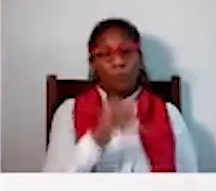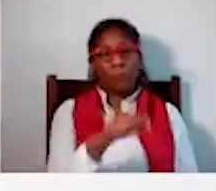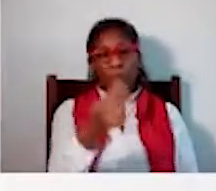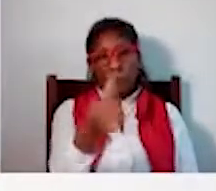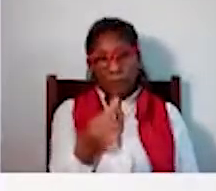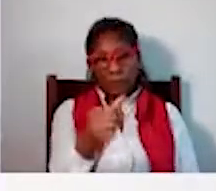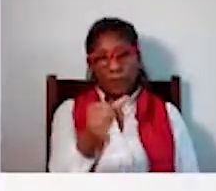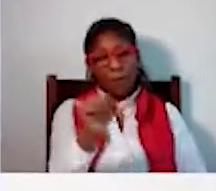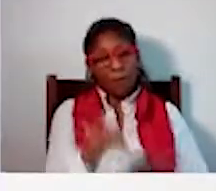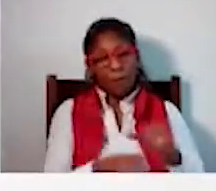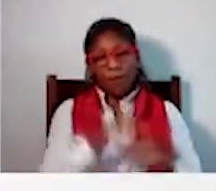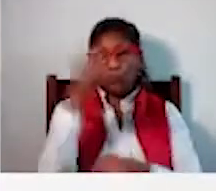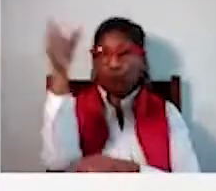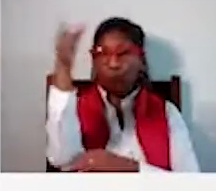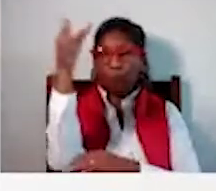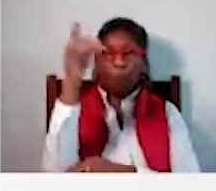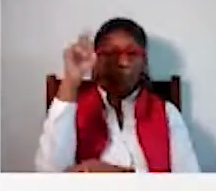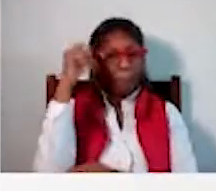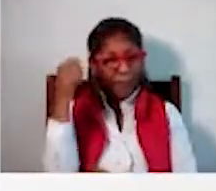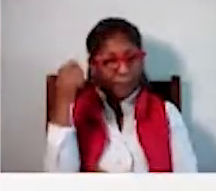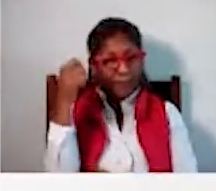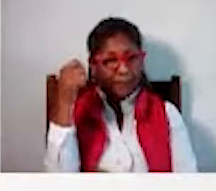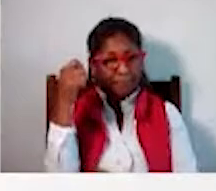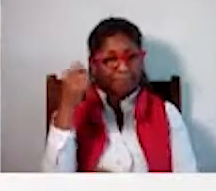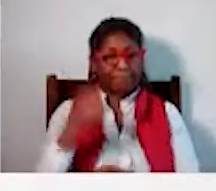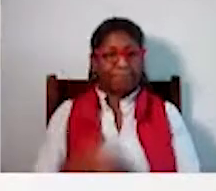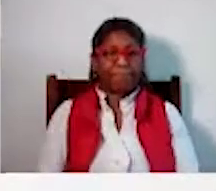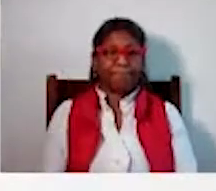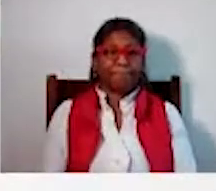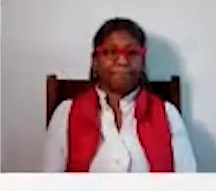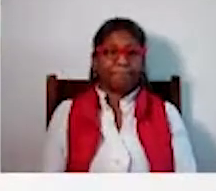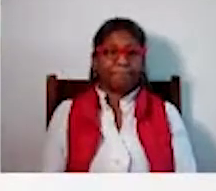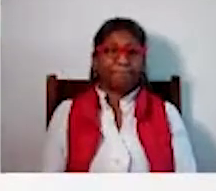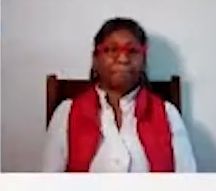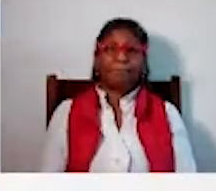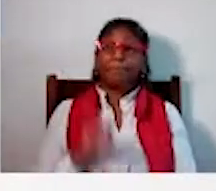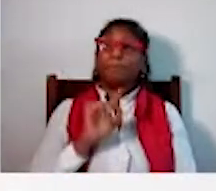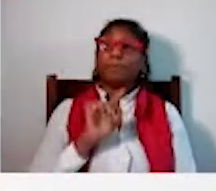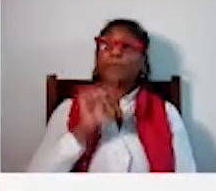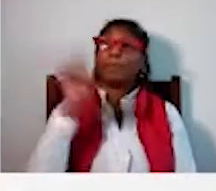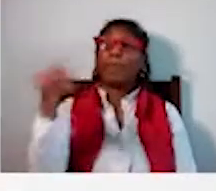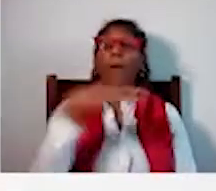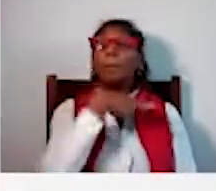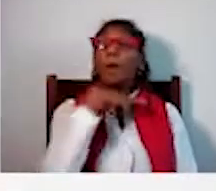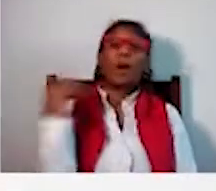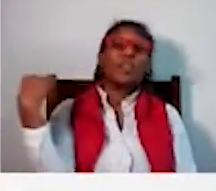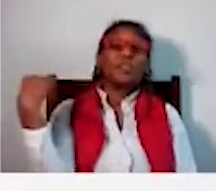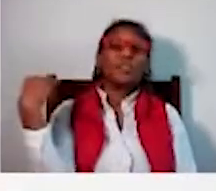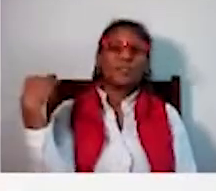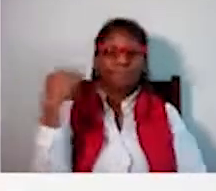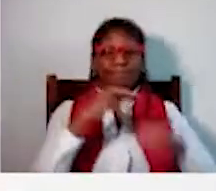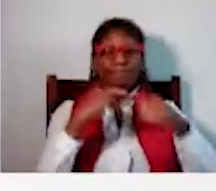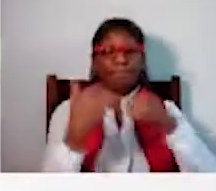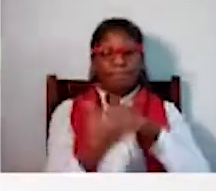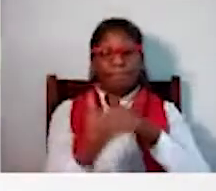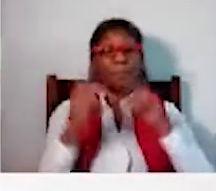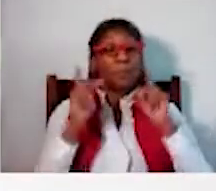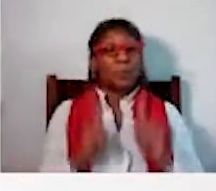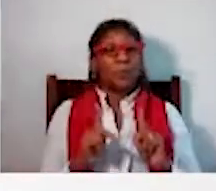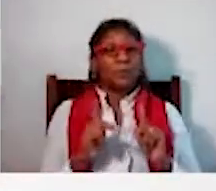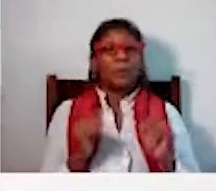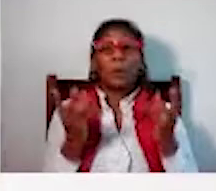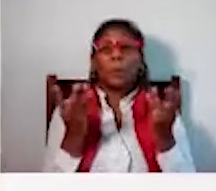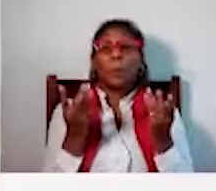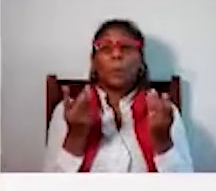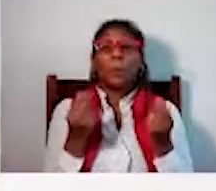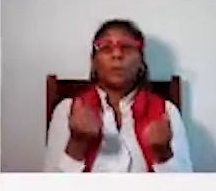preta neste indicador. Na projeção de incidência de óbitos relativa à população, que